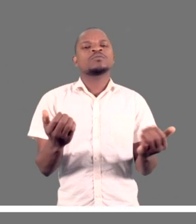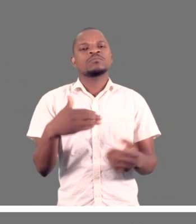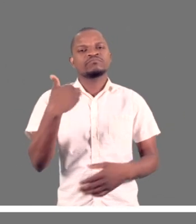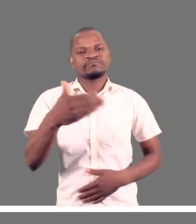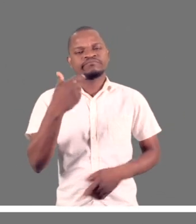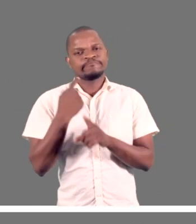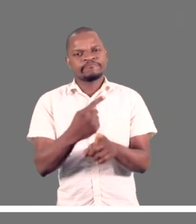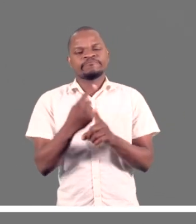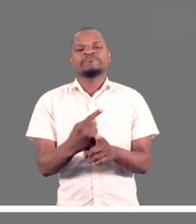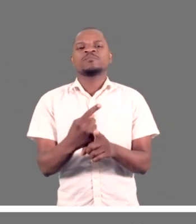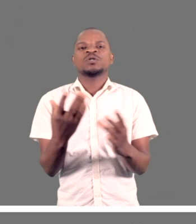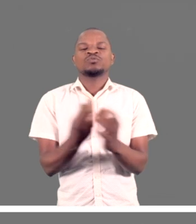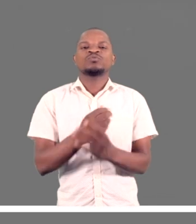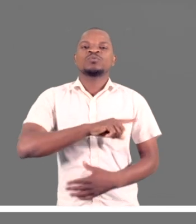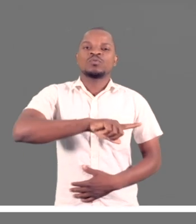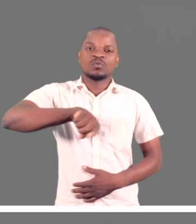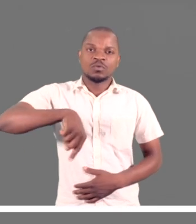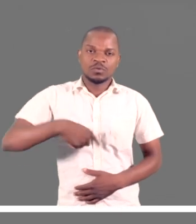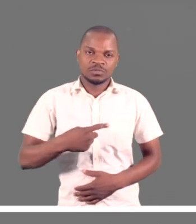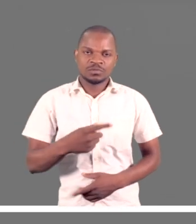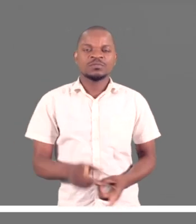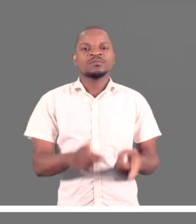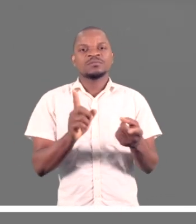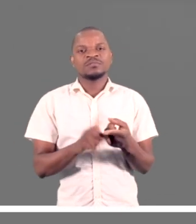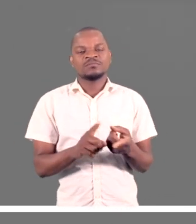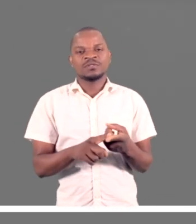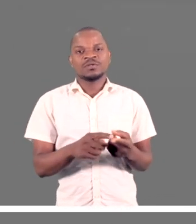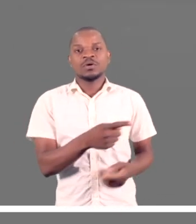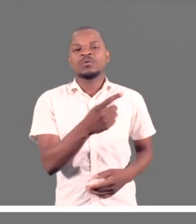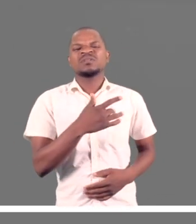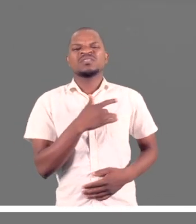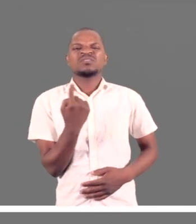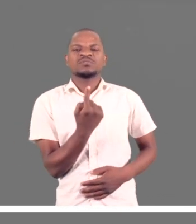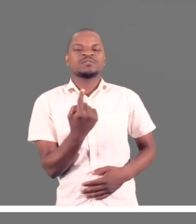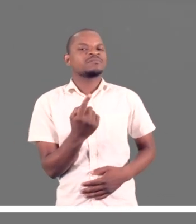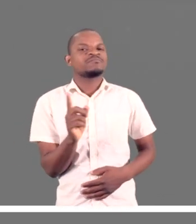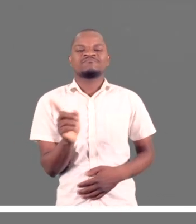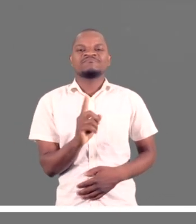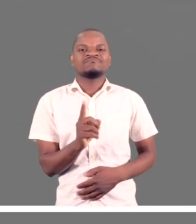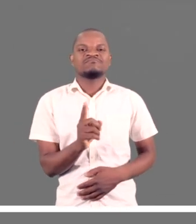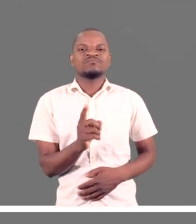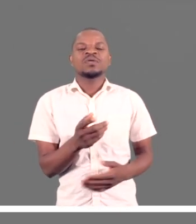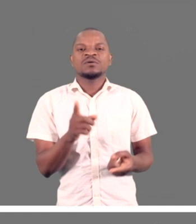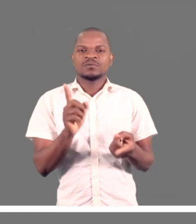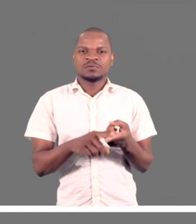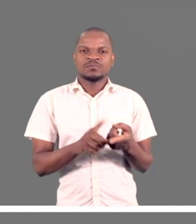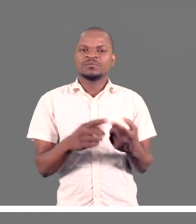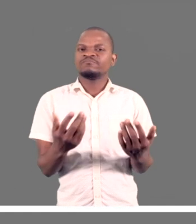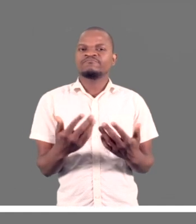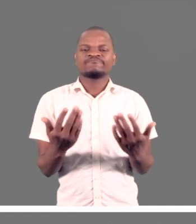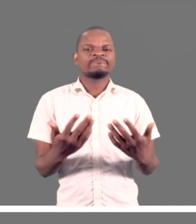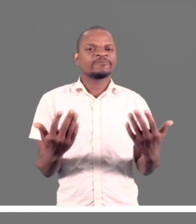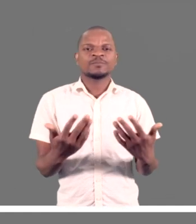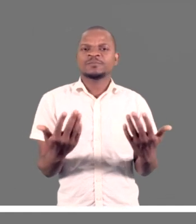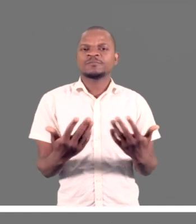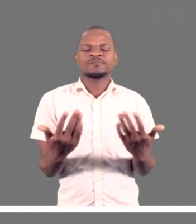crianças estão aqui a colaborar conosco. E, para além disso, elas não se acham sós, não estão